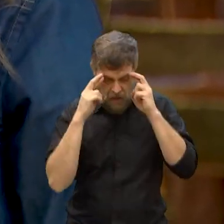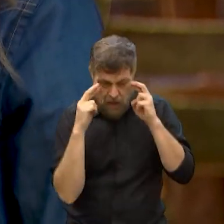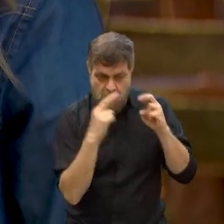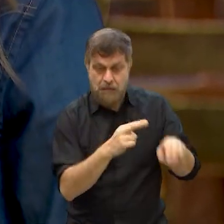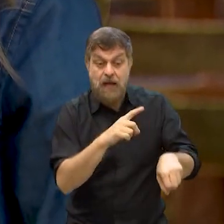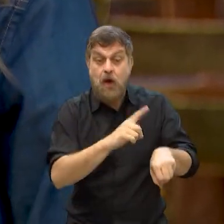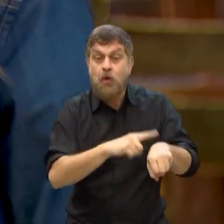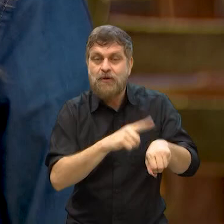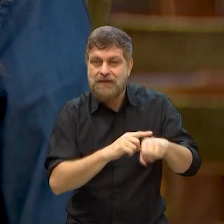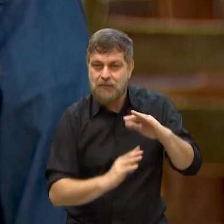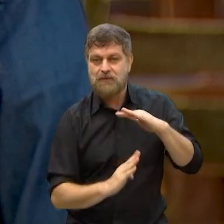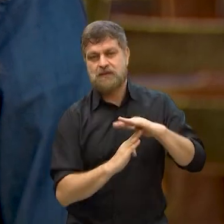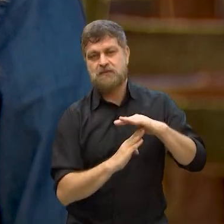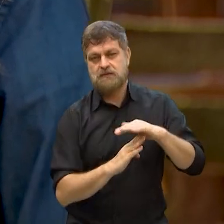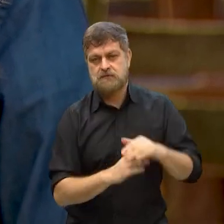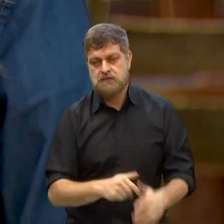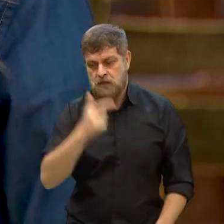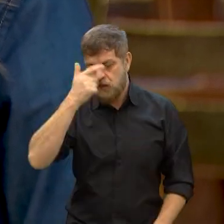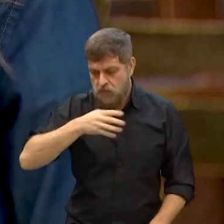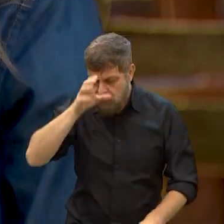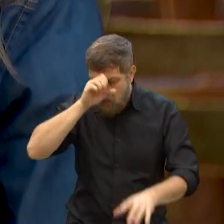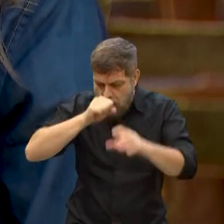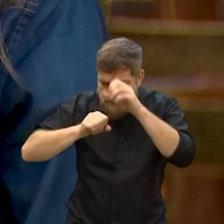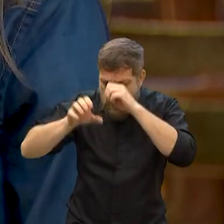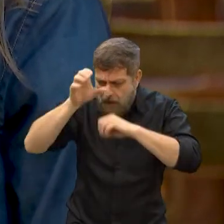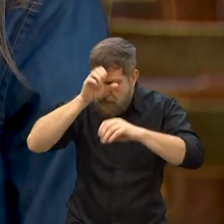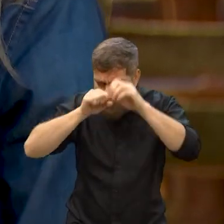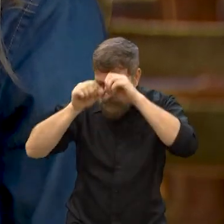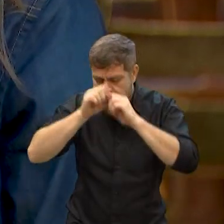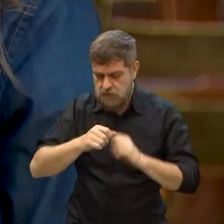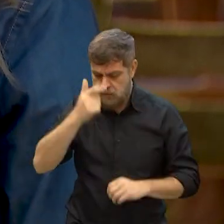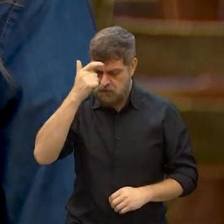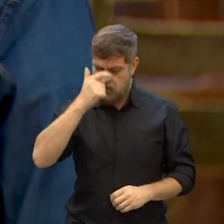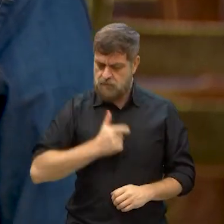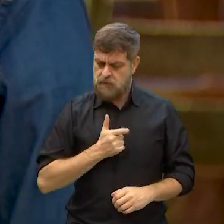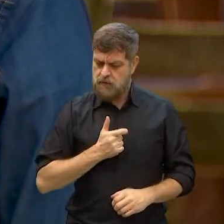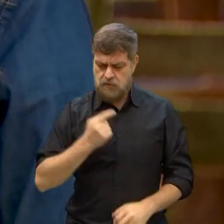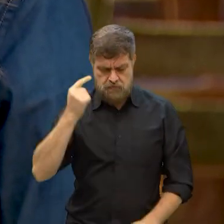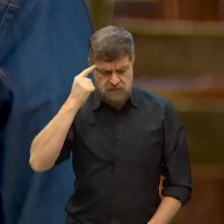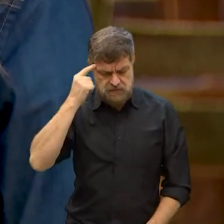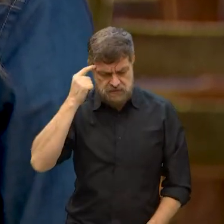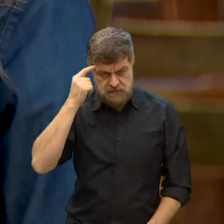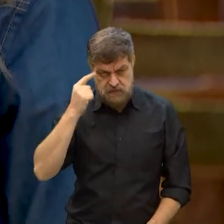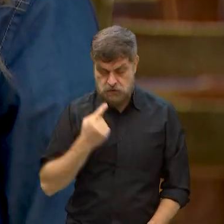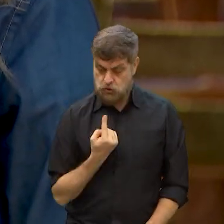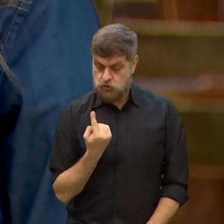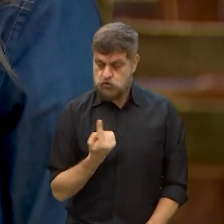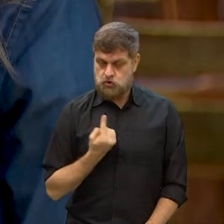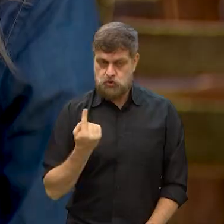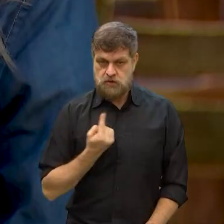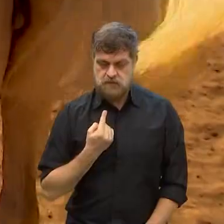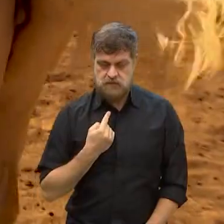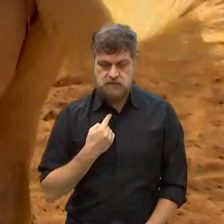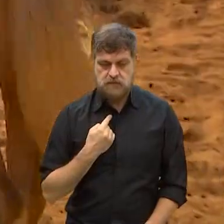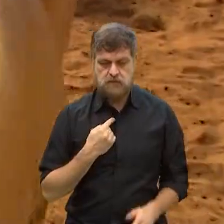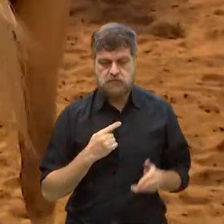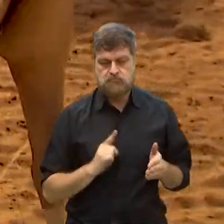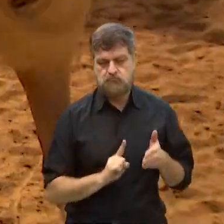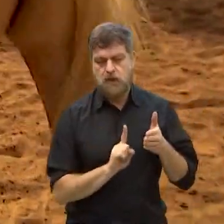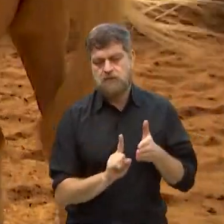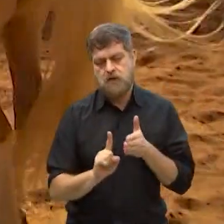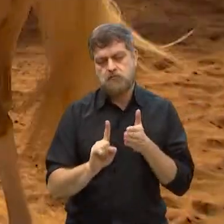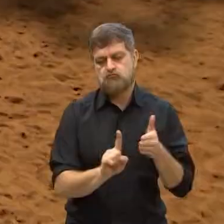né, vai no tempo do animal. E nisso eu fiquei, aprendi, só que eu falei assim, não, eu vou, peguei o